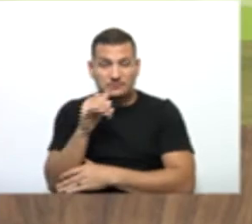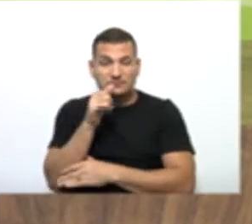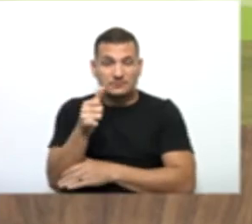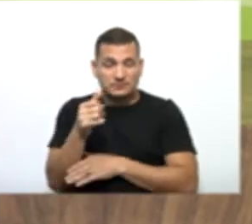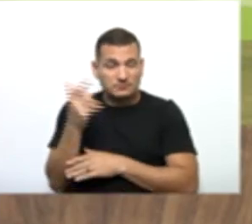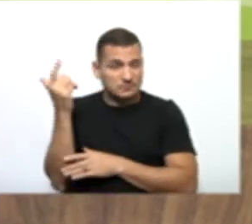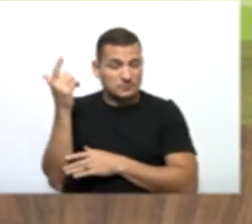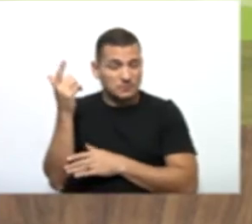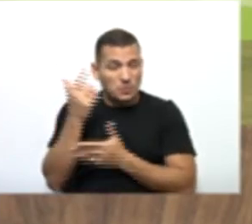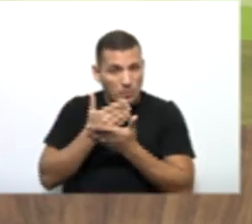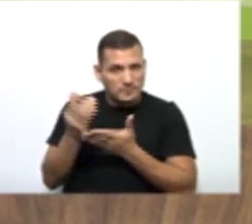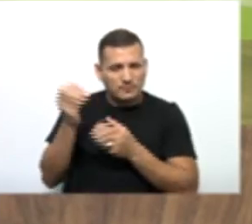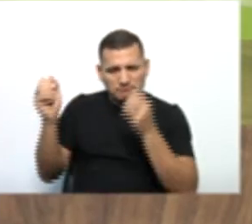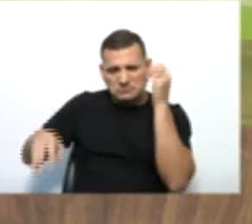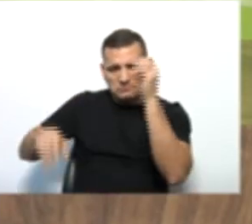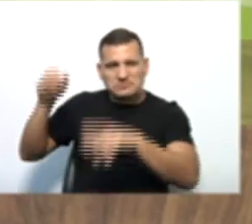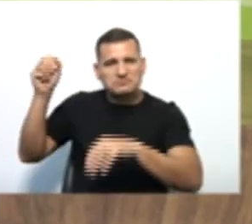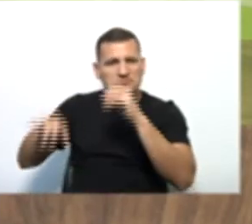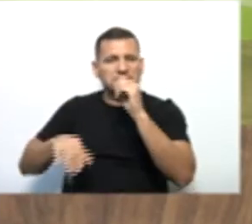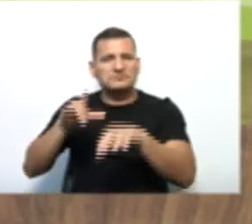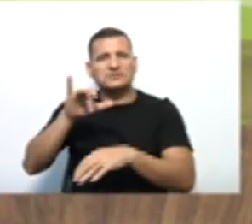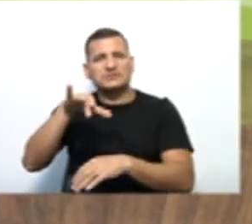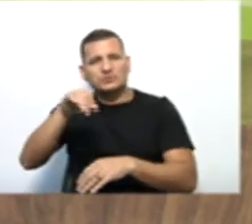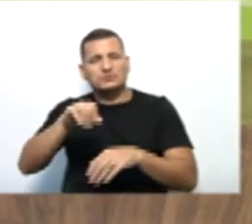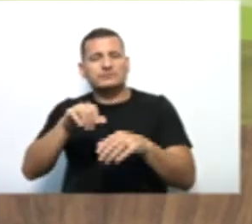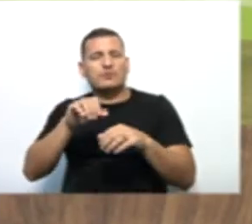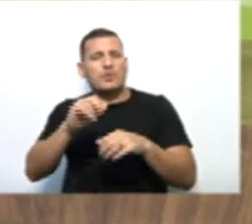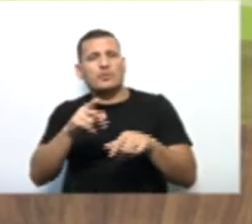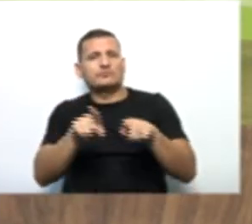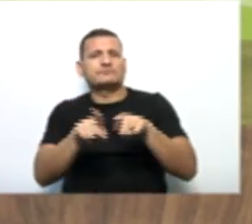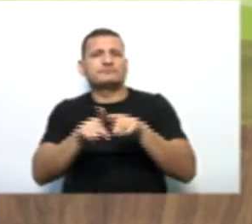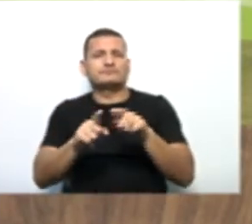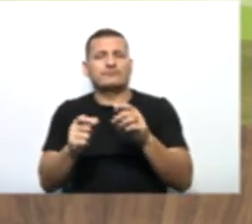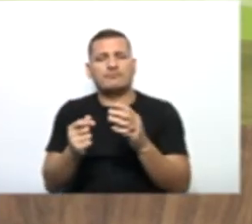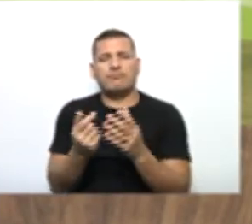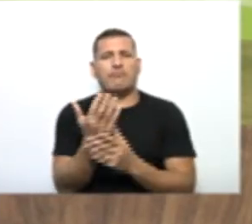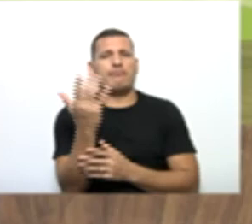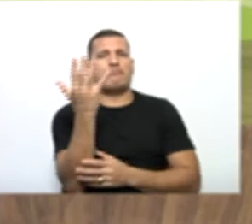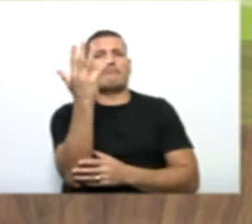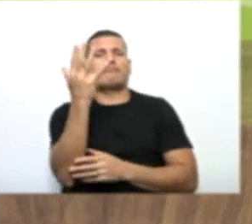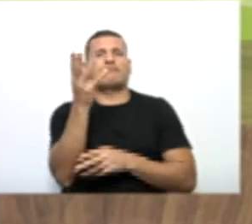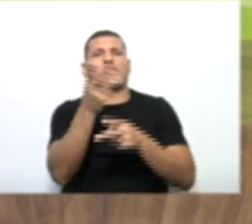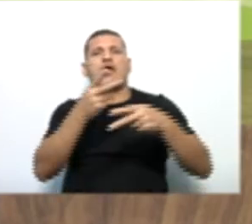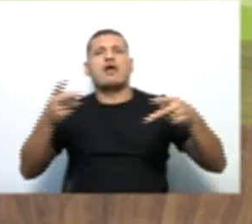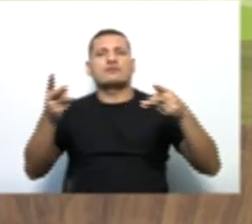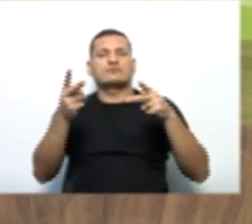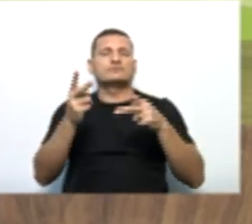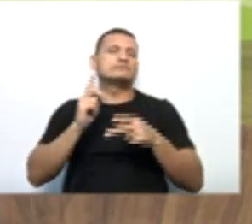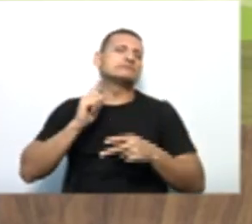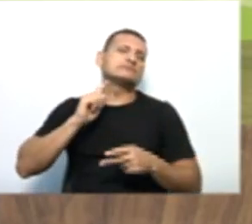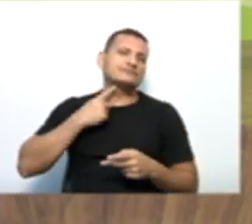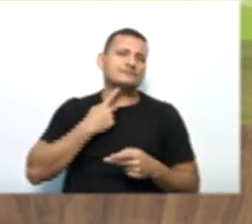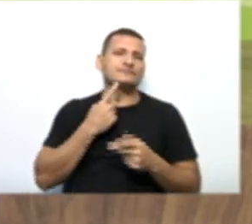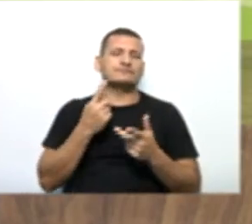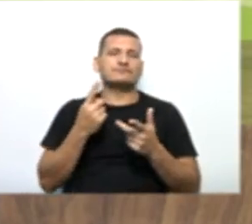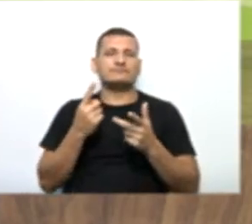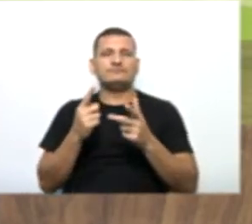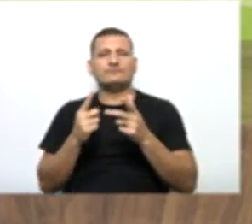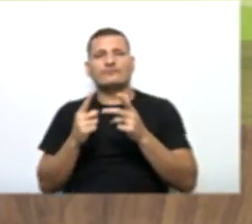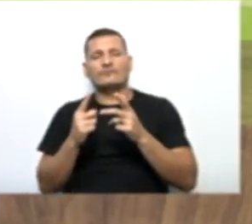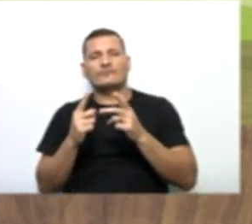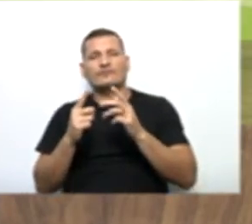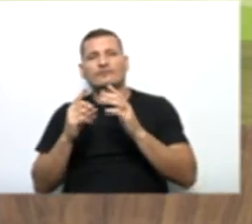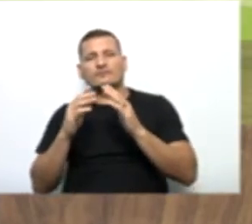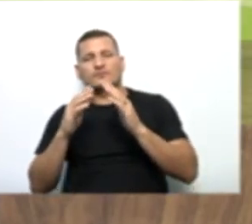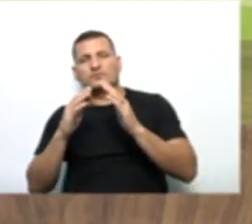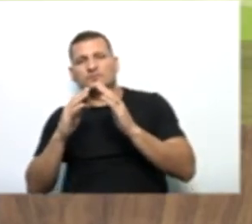poluir, não é verdade, o ar, né, com fogueiras, né, com chaminés aí que